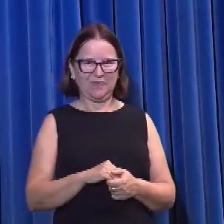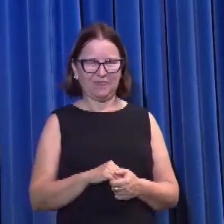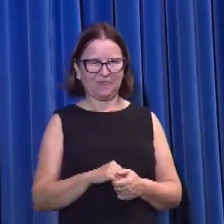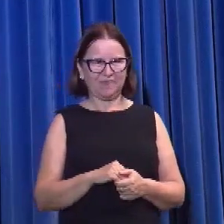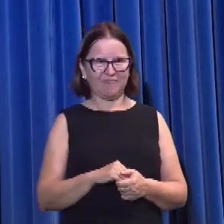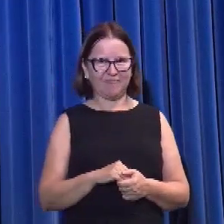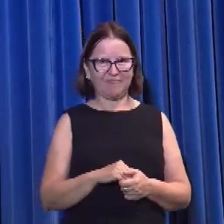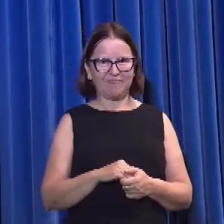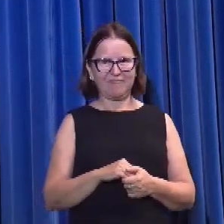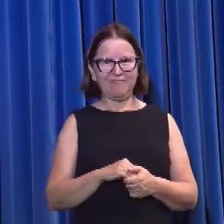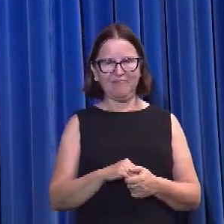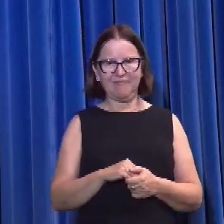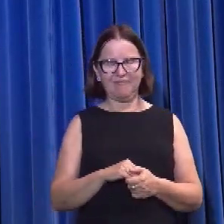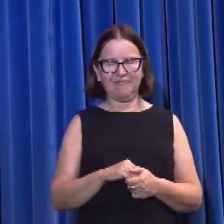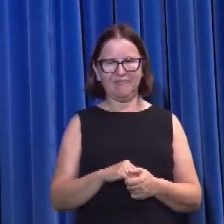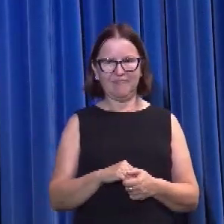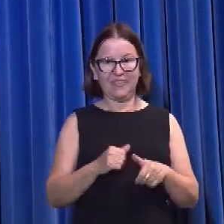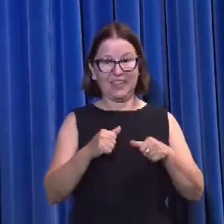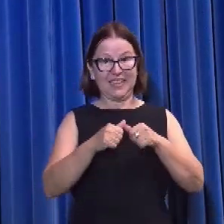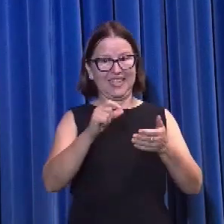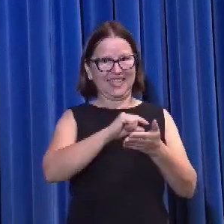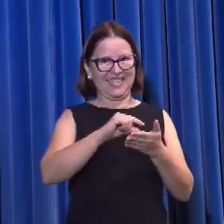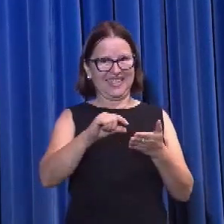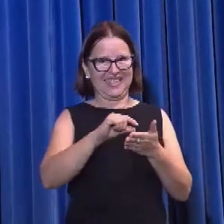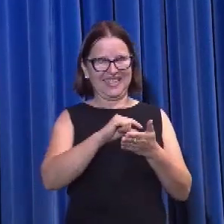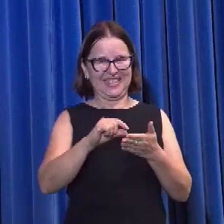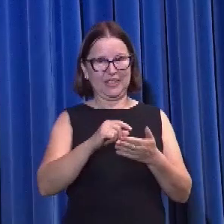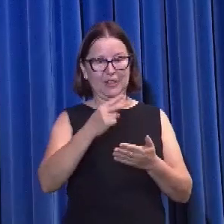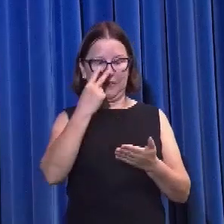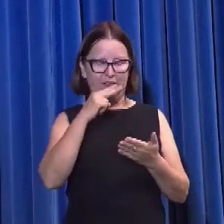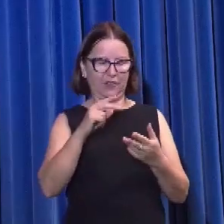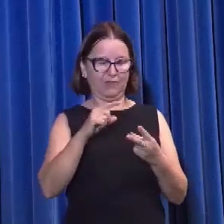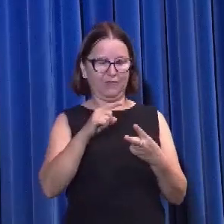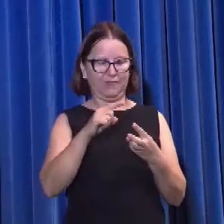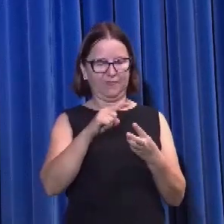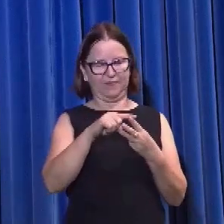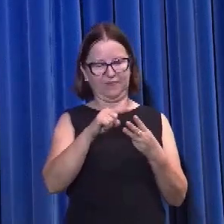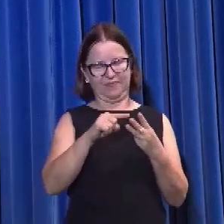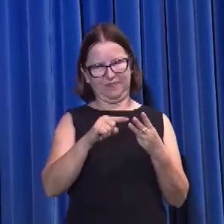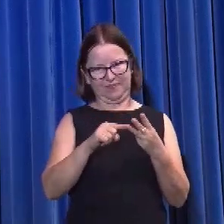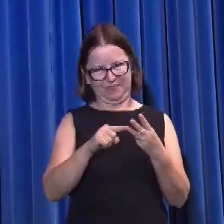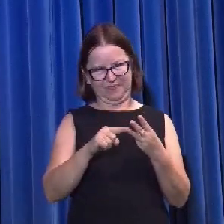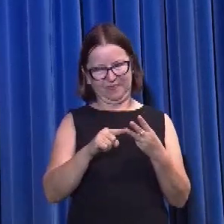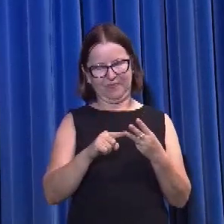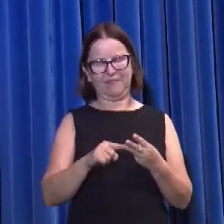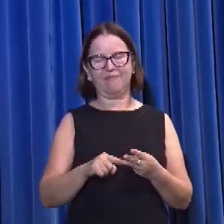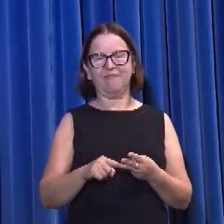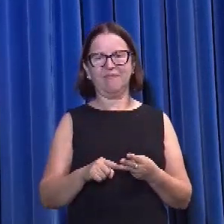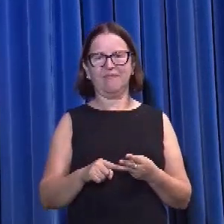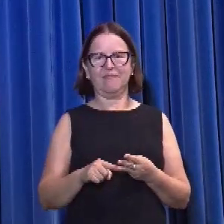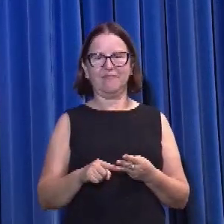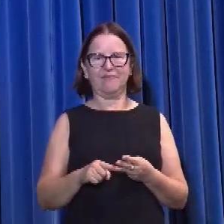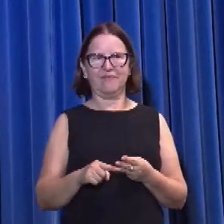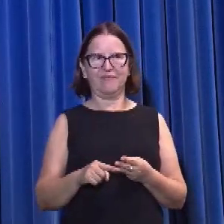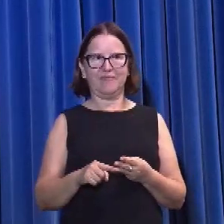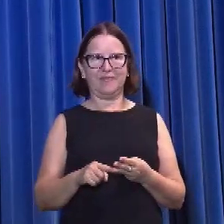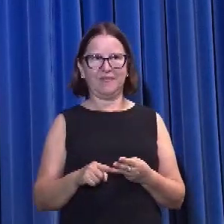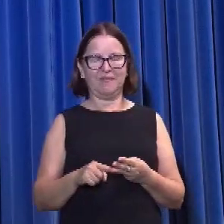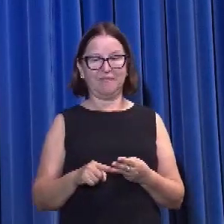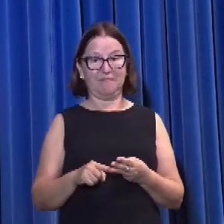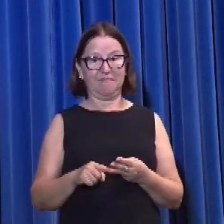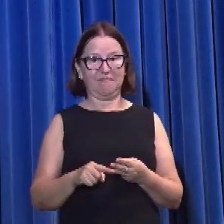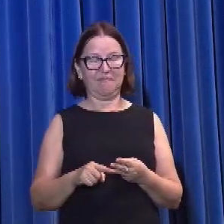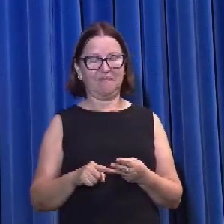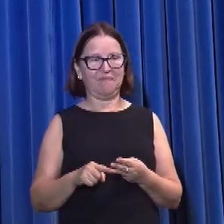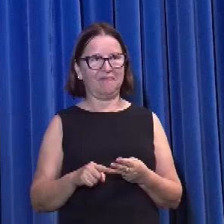Ao olhar para esse versículo, eu vejo três coisas. Eu quero ver se eu consigo chegar nas três hoje. Eu vou